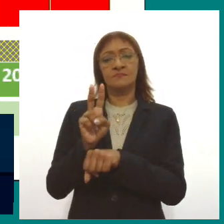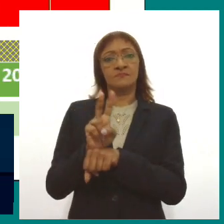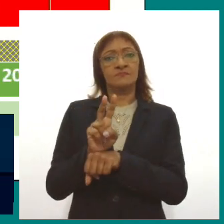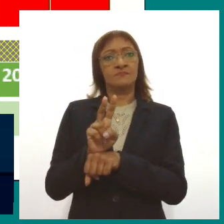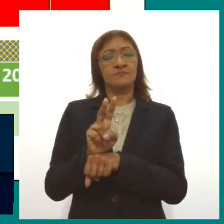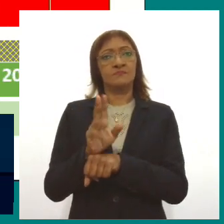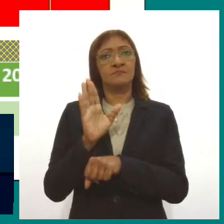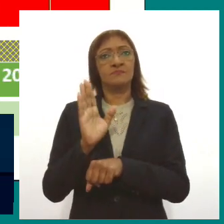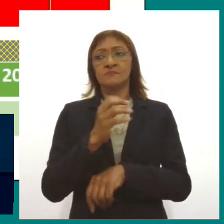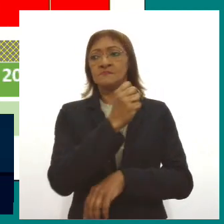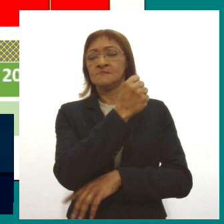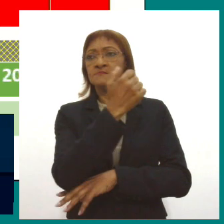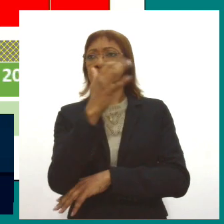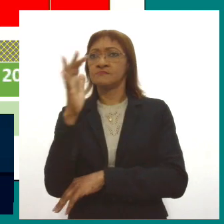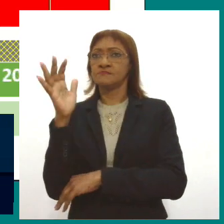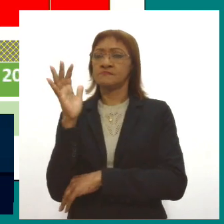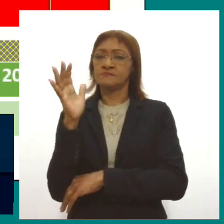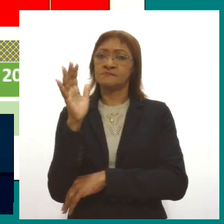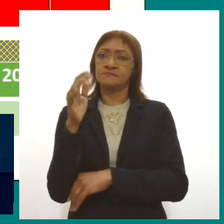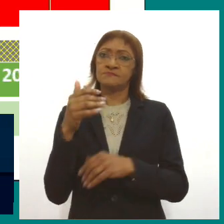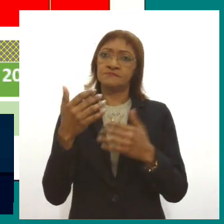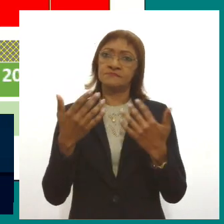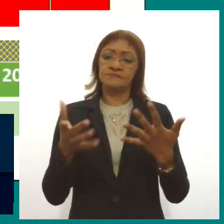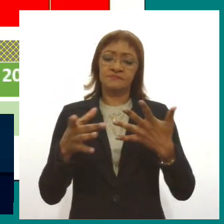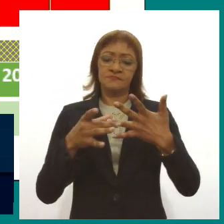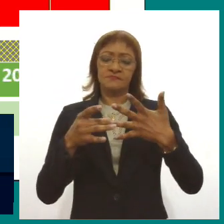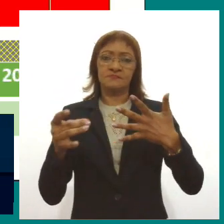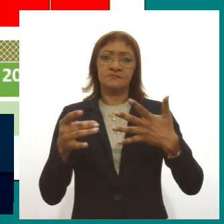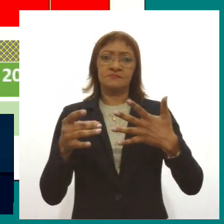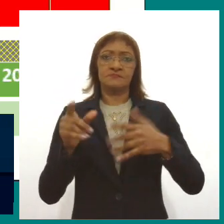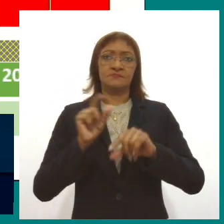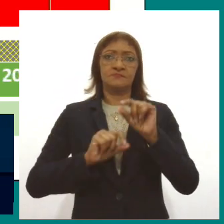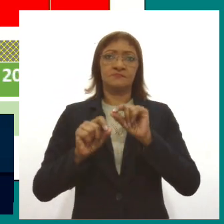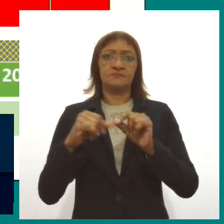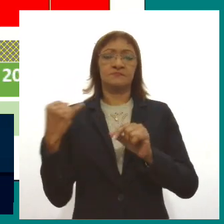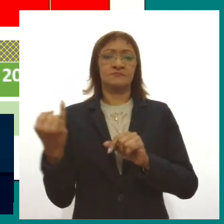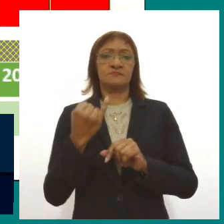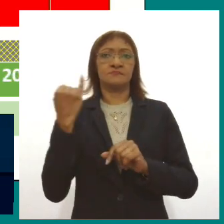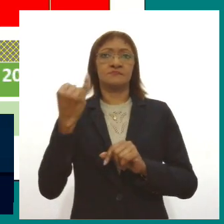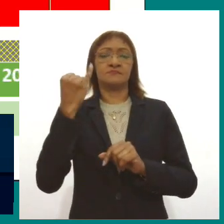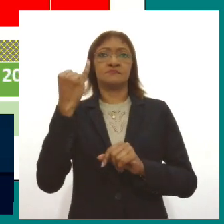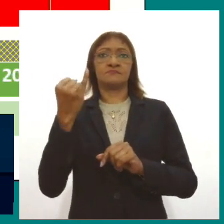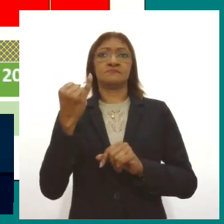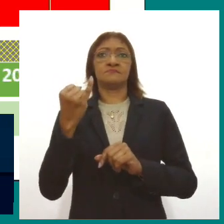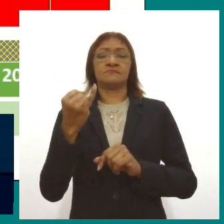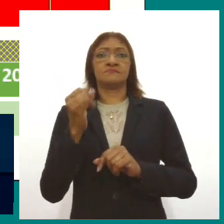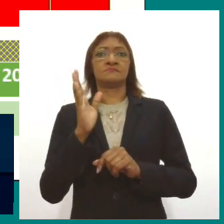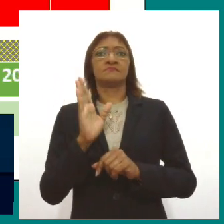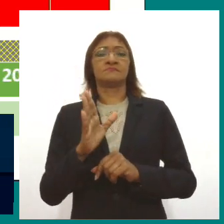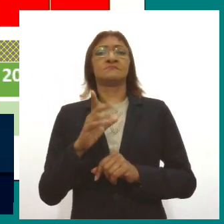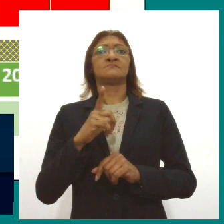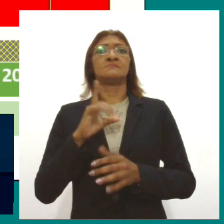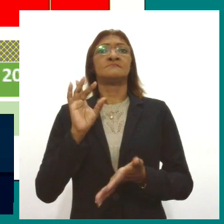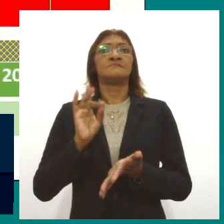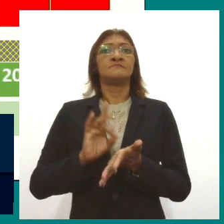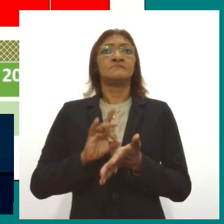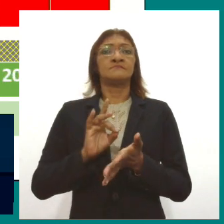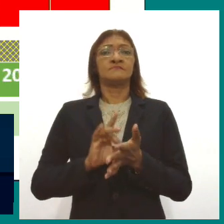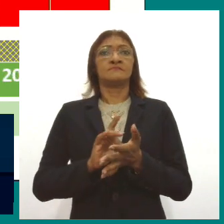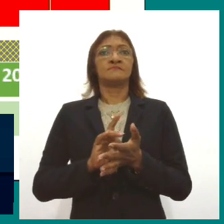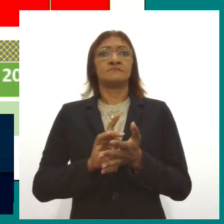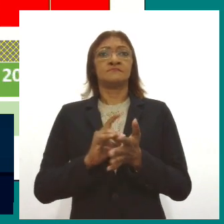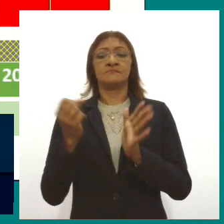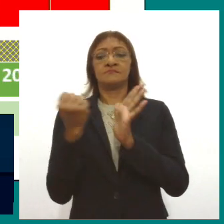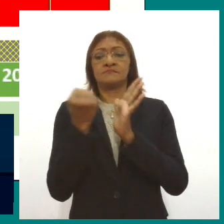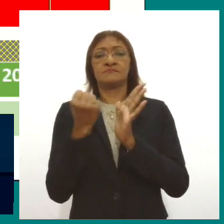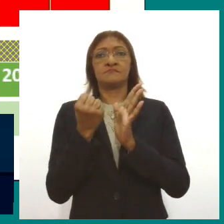preservação do meio ambiente. Eu destaco aqui a importância das nossas unidades de conservação, que é um verdadeiro patrimônio